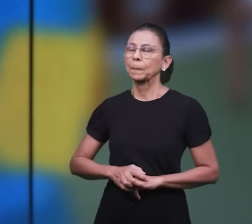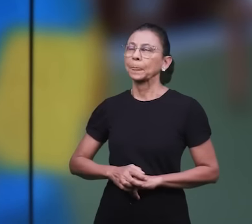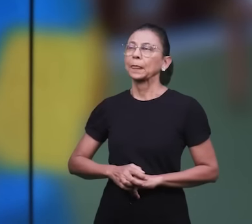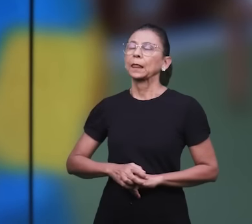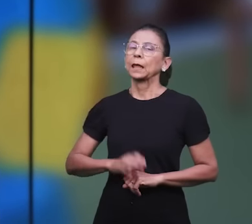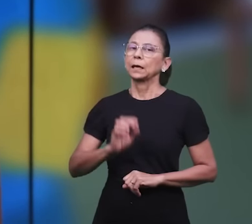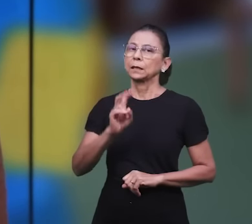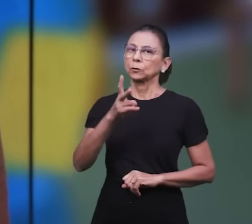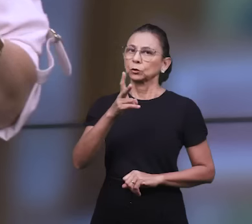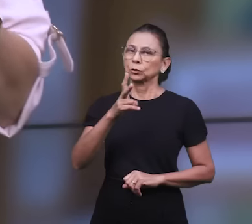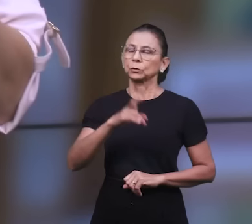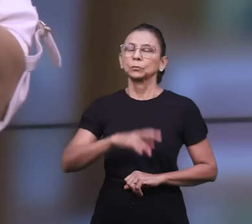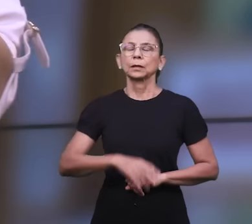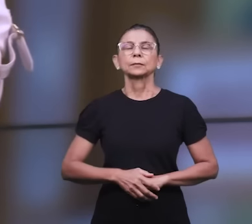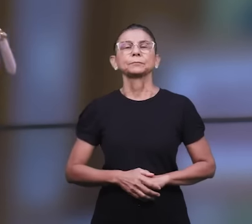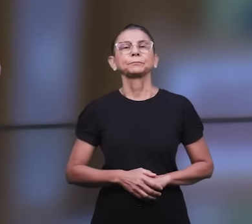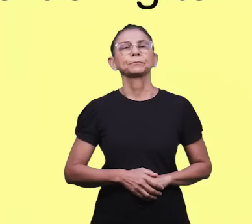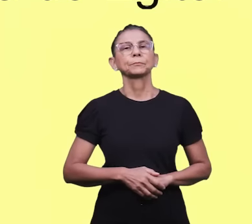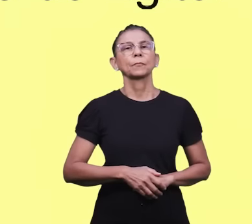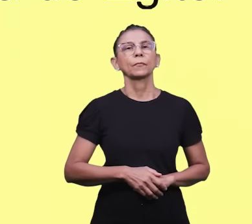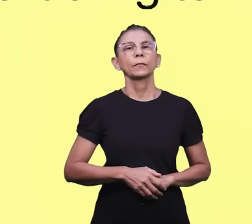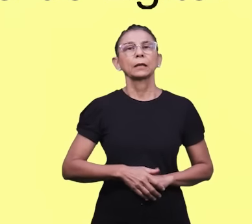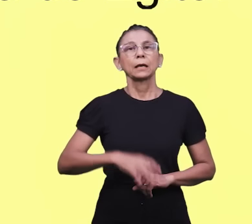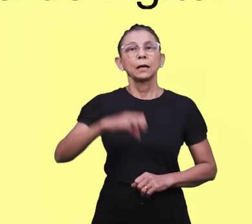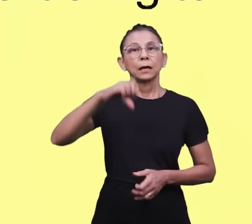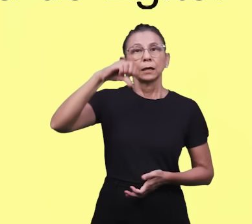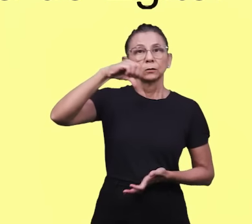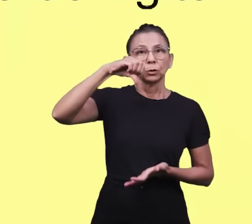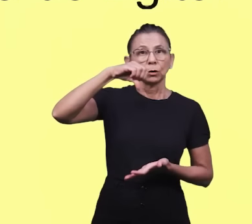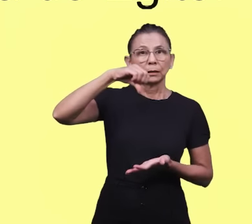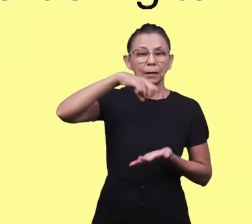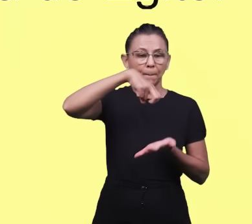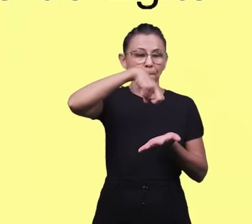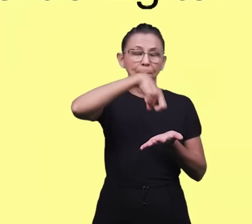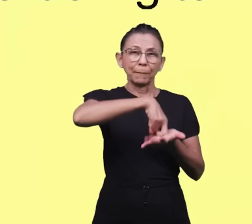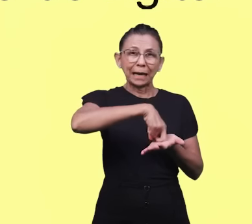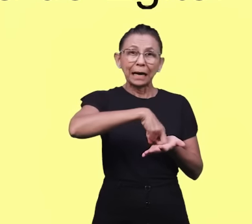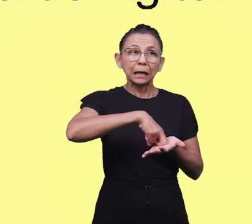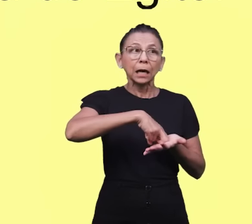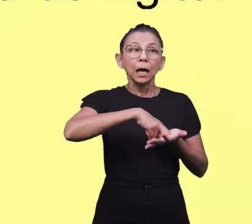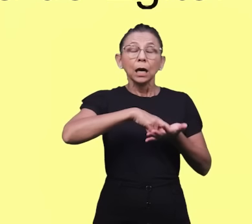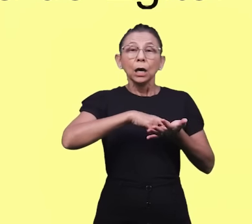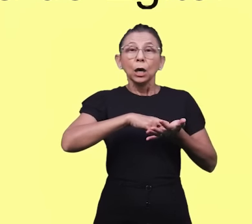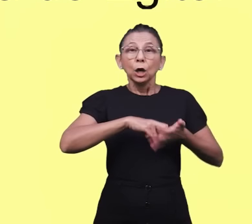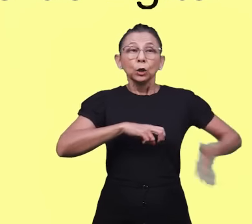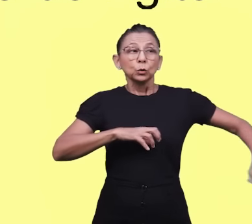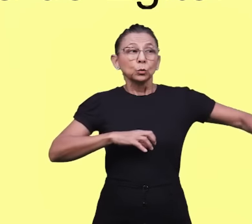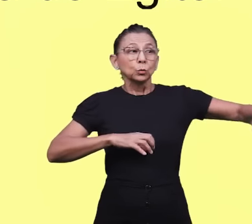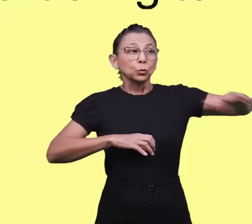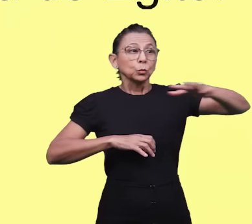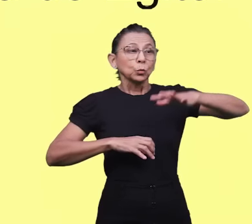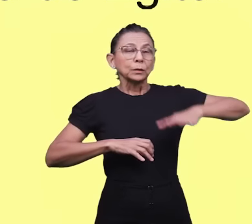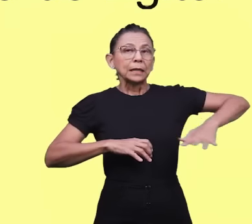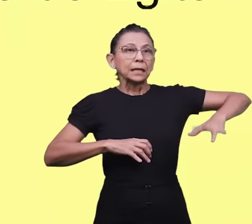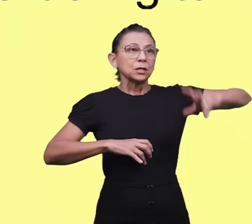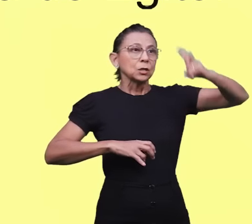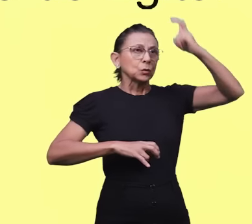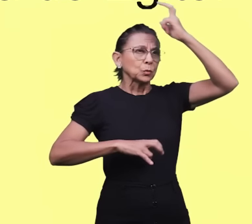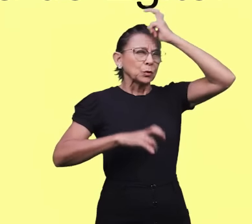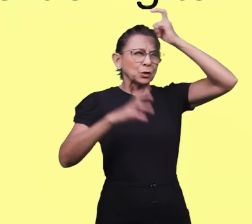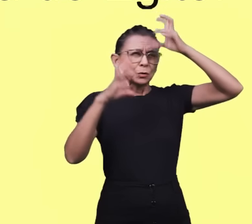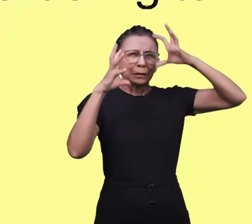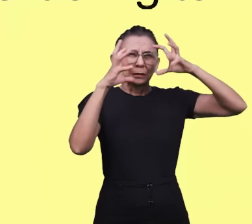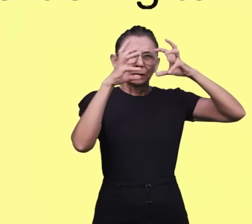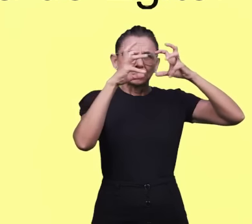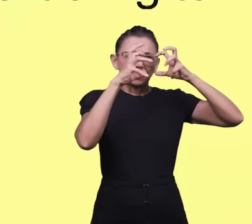seu povo do Egito a nona praga foi a praga das Trevas a saída do Povo daquela vida de escravidão